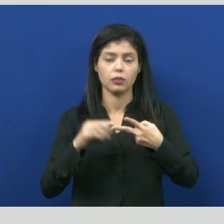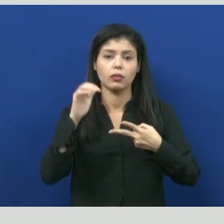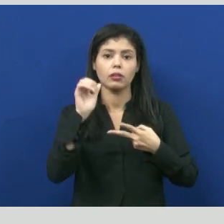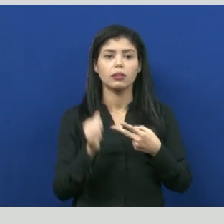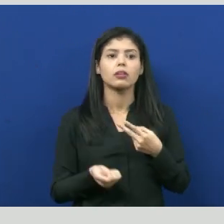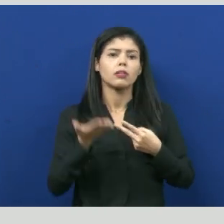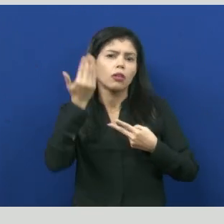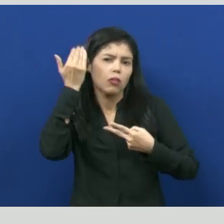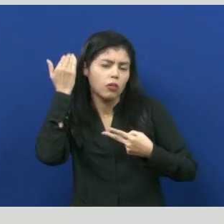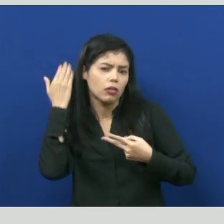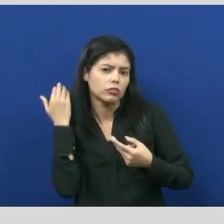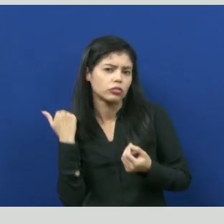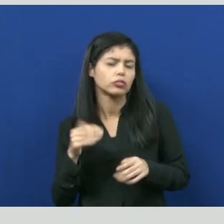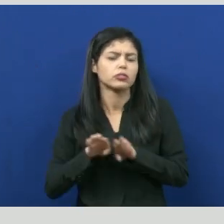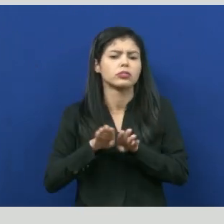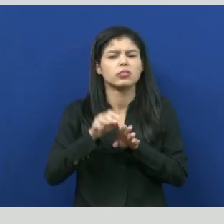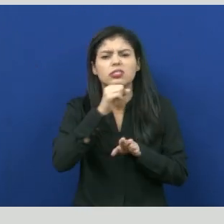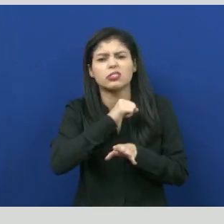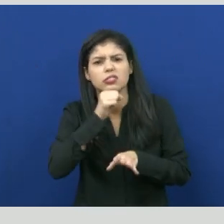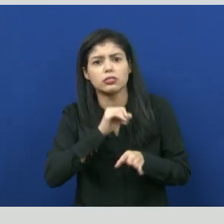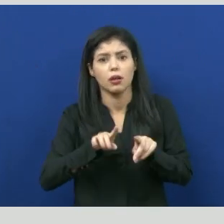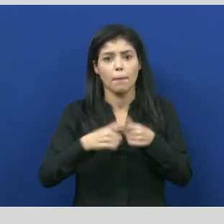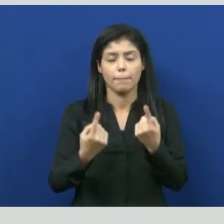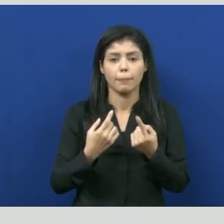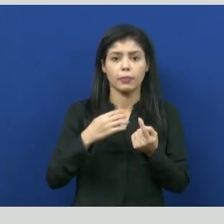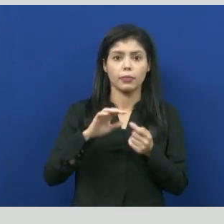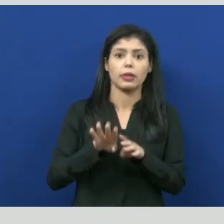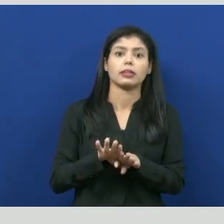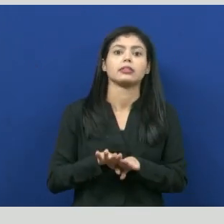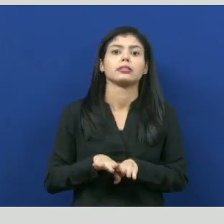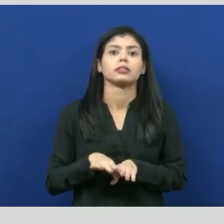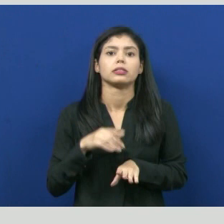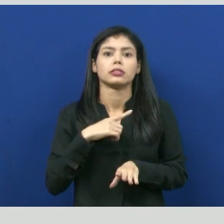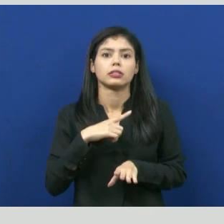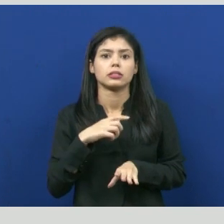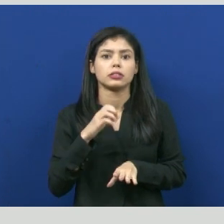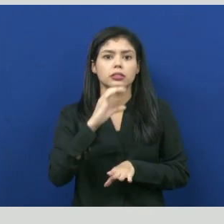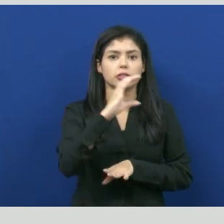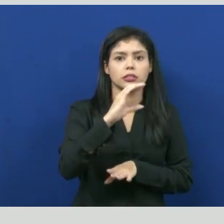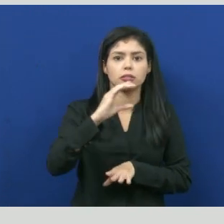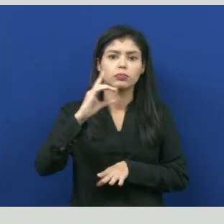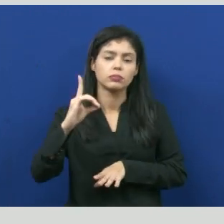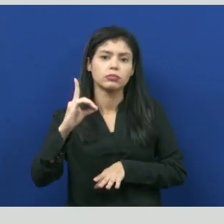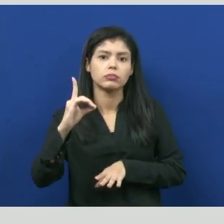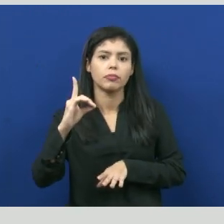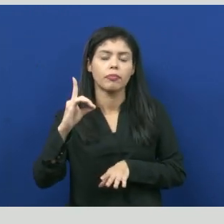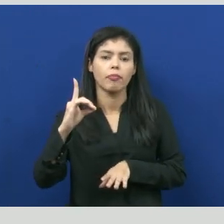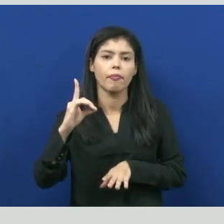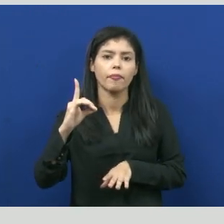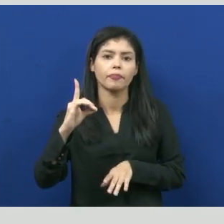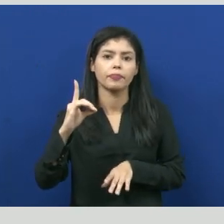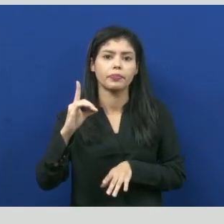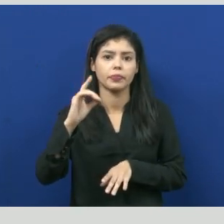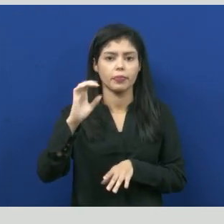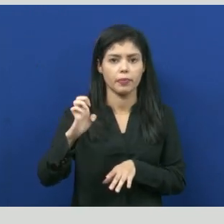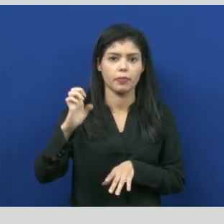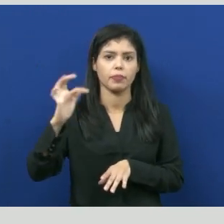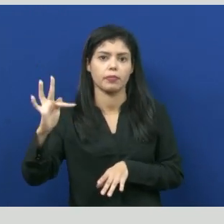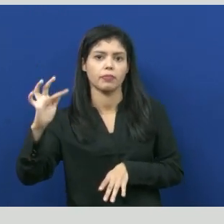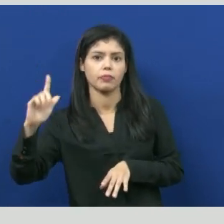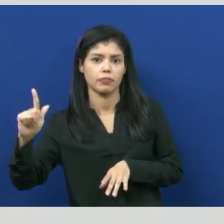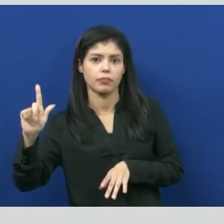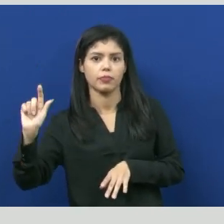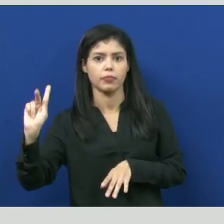ancestral comum, mais antigo, entretanto, C e D, E, F, G,